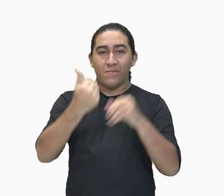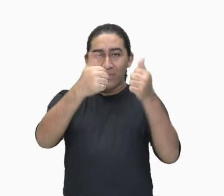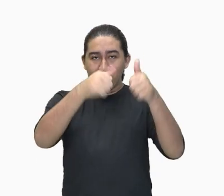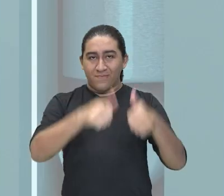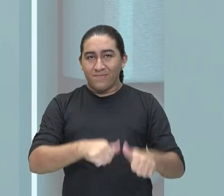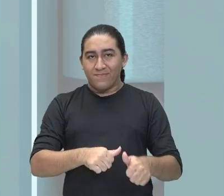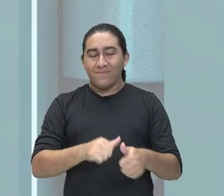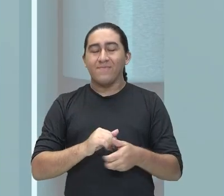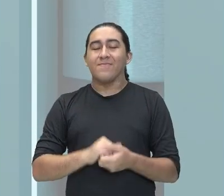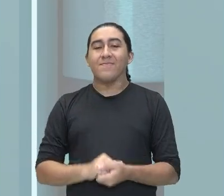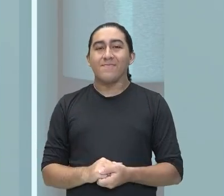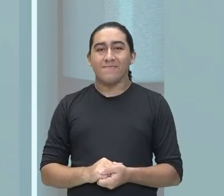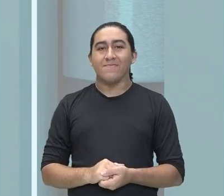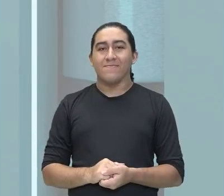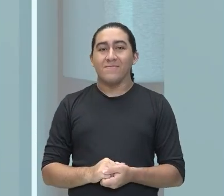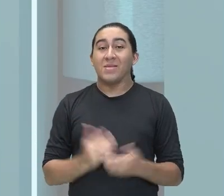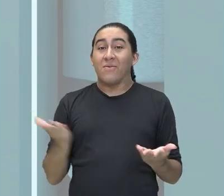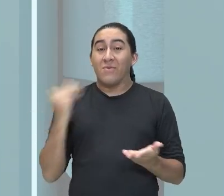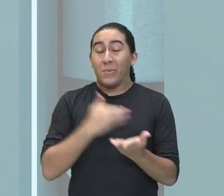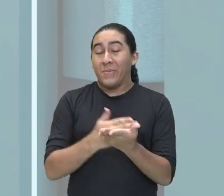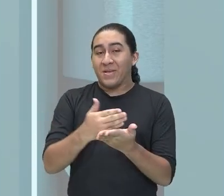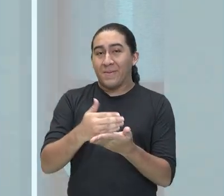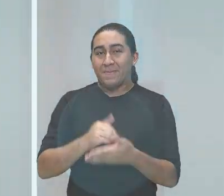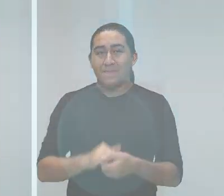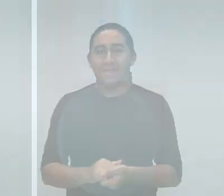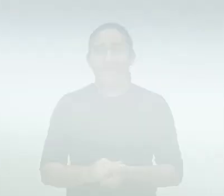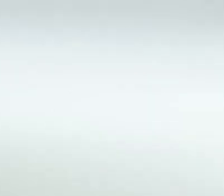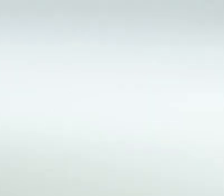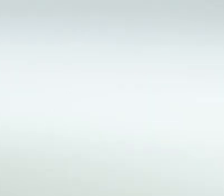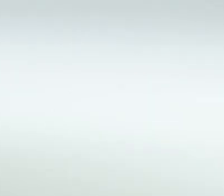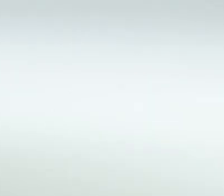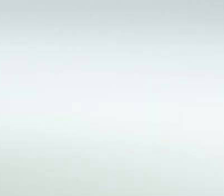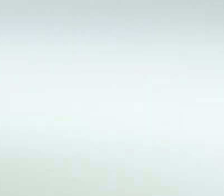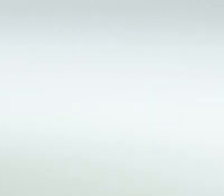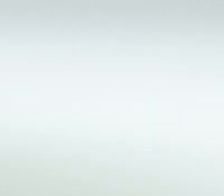e avaliação. Então, vamos começar?